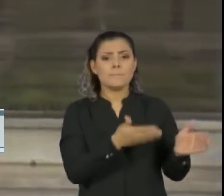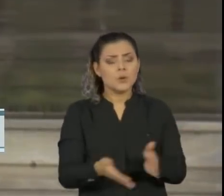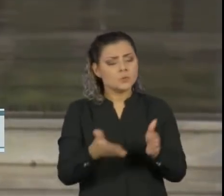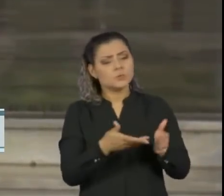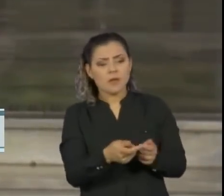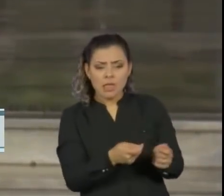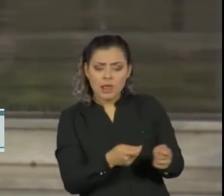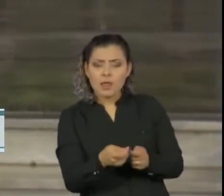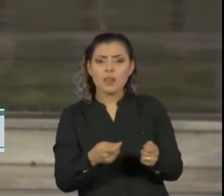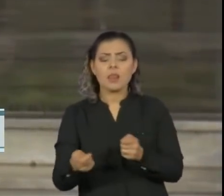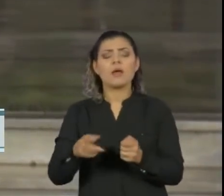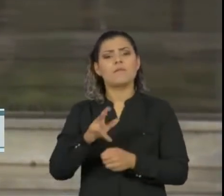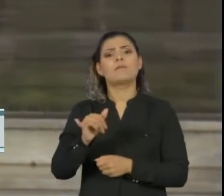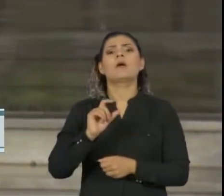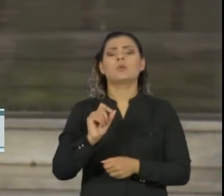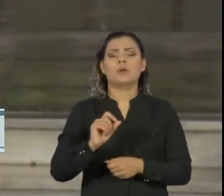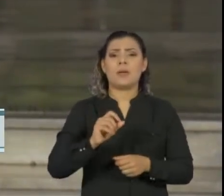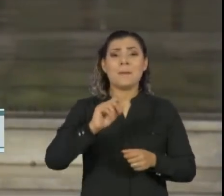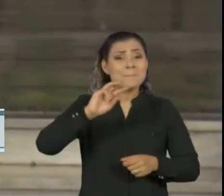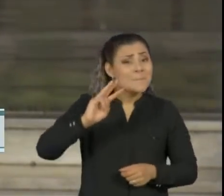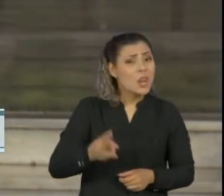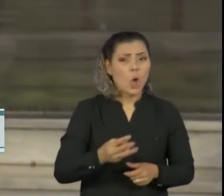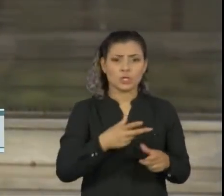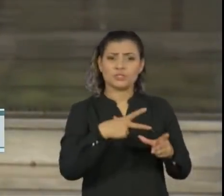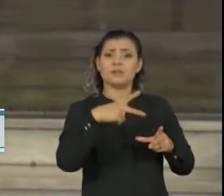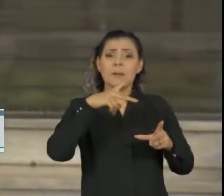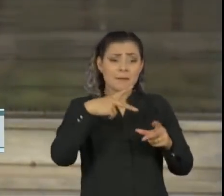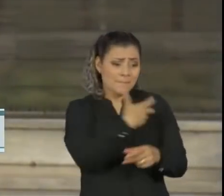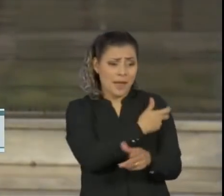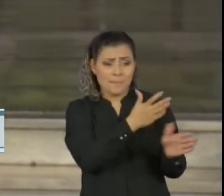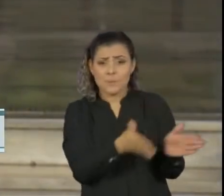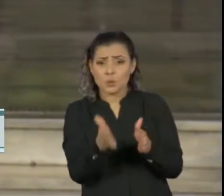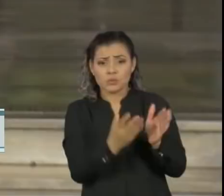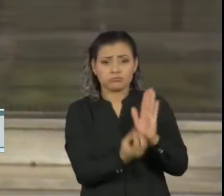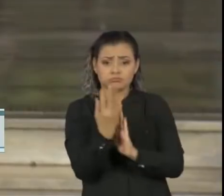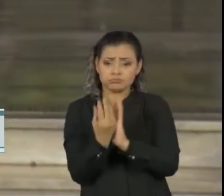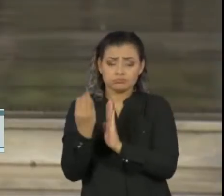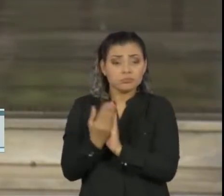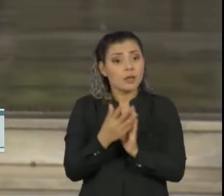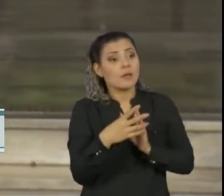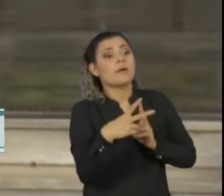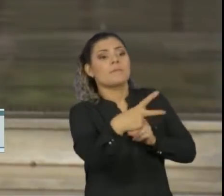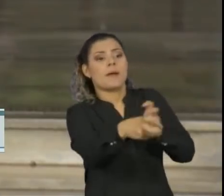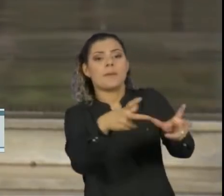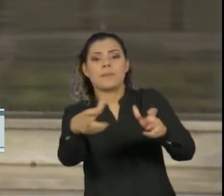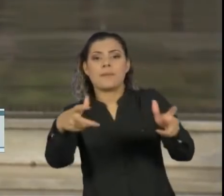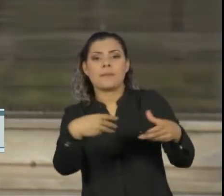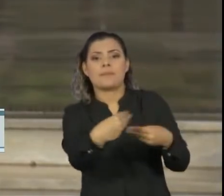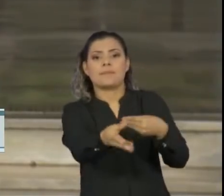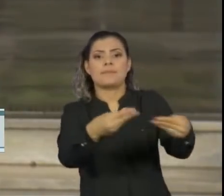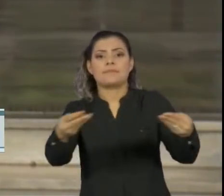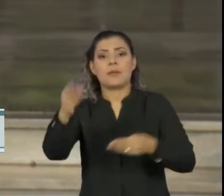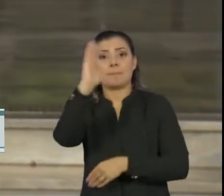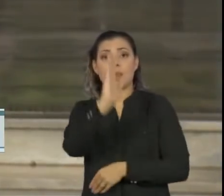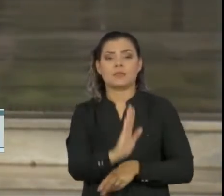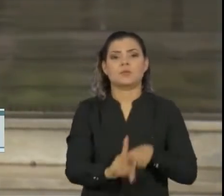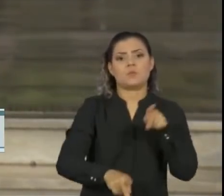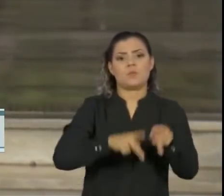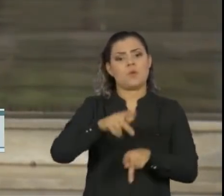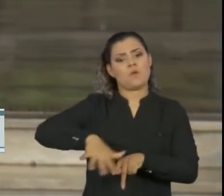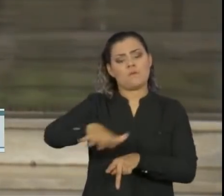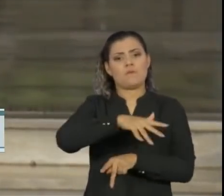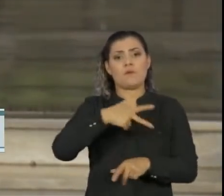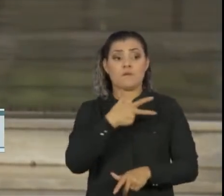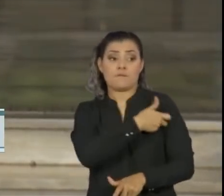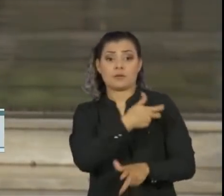escala, serão milhões de doses para atender os brasileiros de São Paulo e os brasileiros de todo o país. A vacina